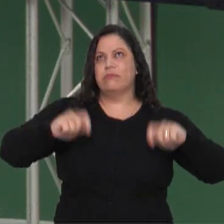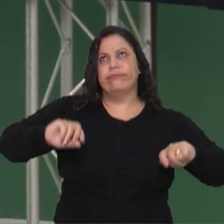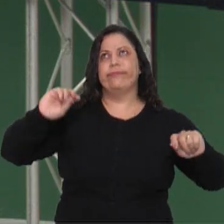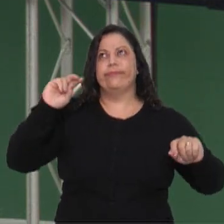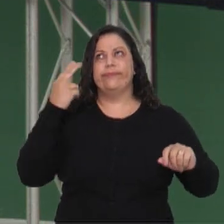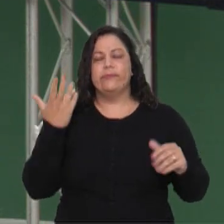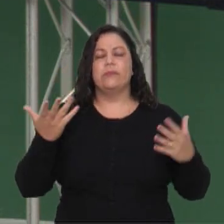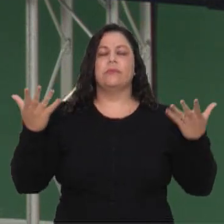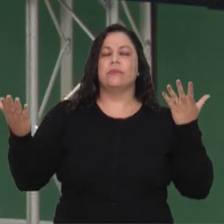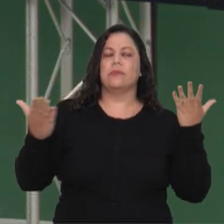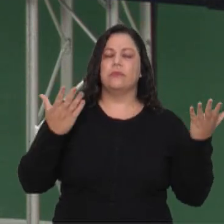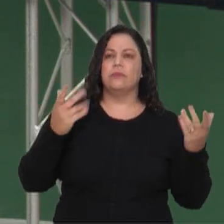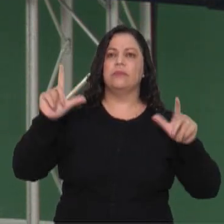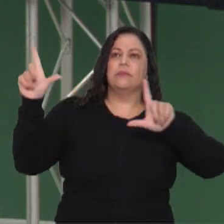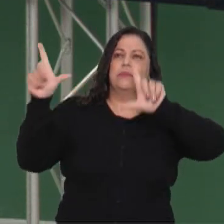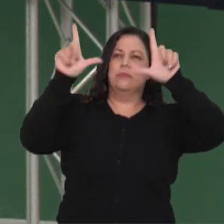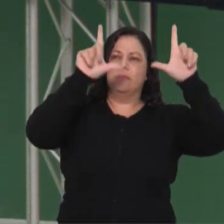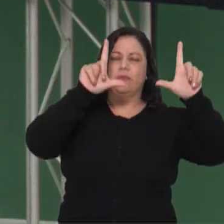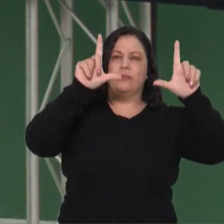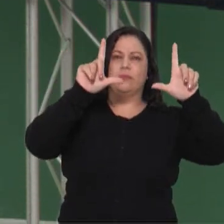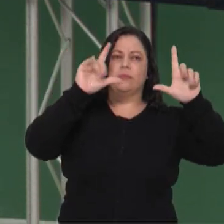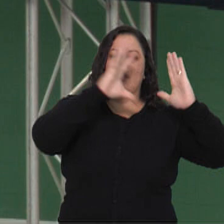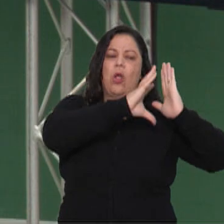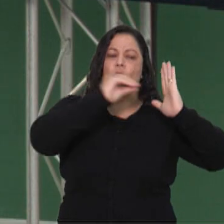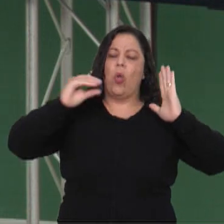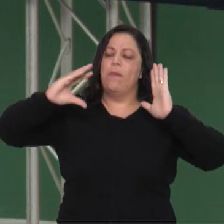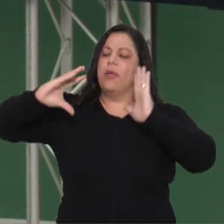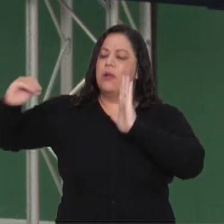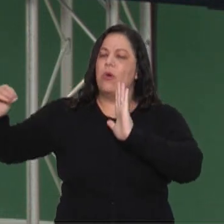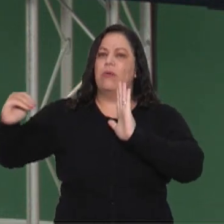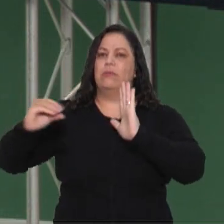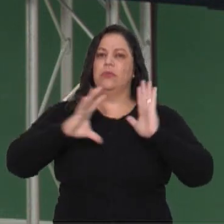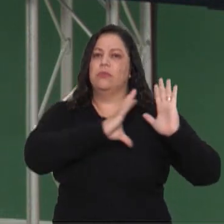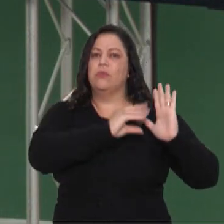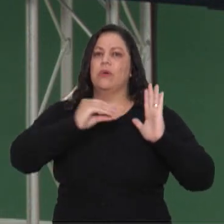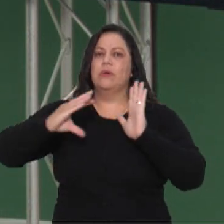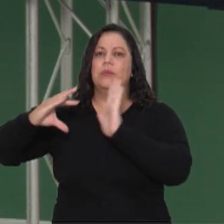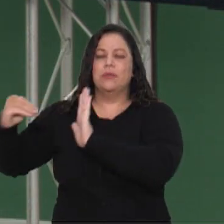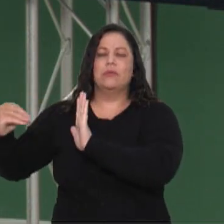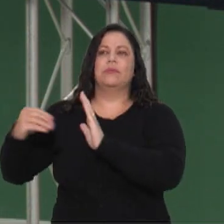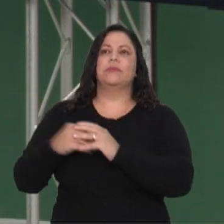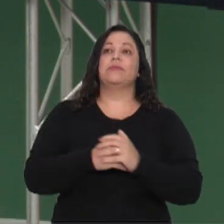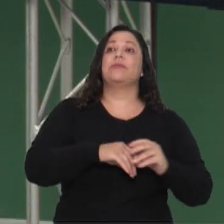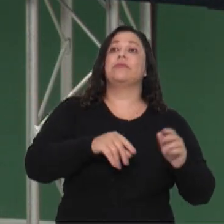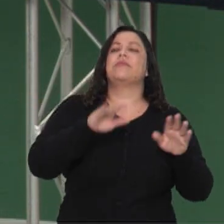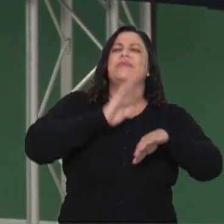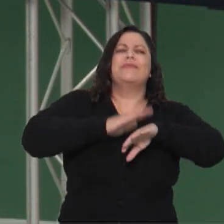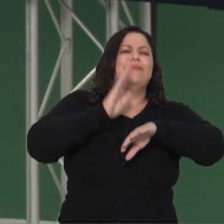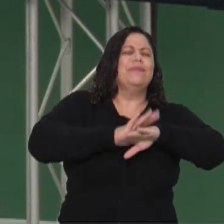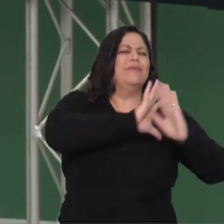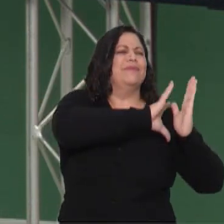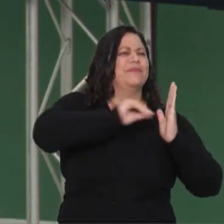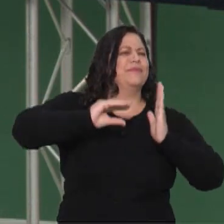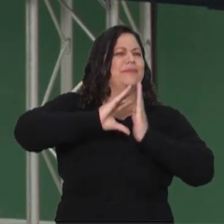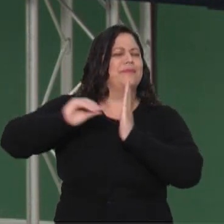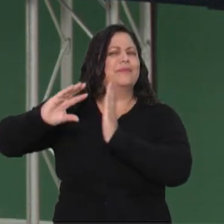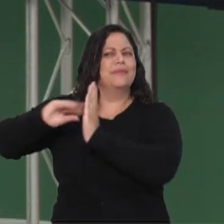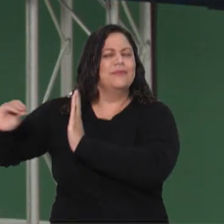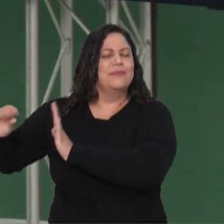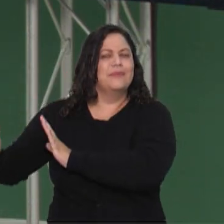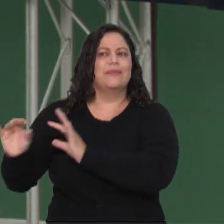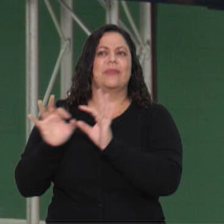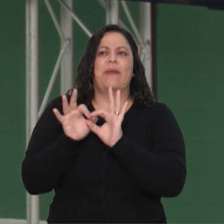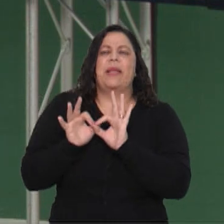seja, como no slide anterior, cópia da cópia. Ou seja, quanto mais cópias você faz da cópia, mais longe